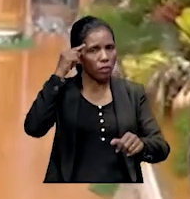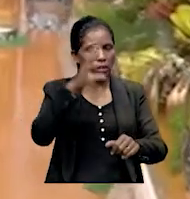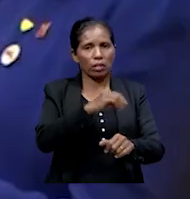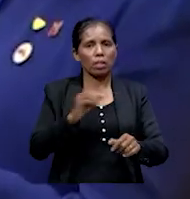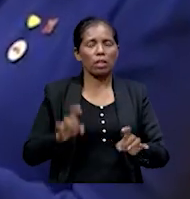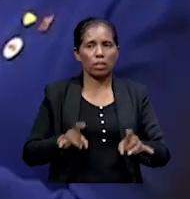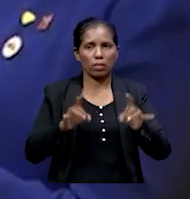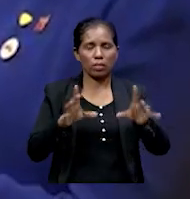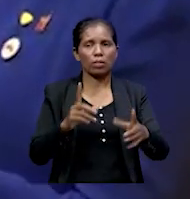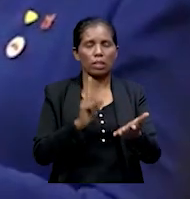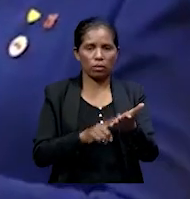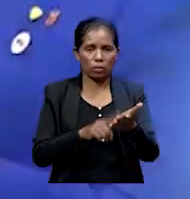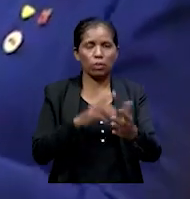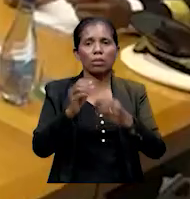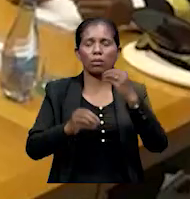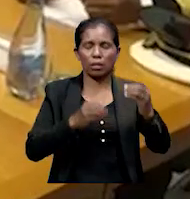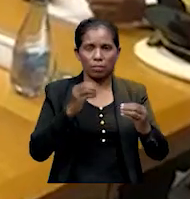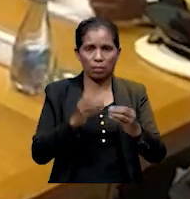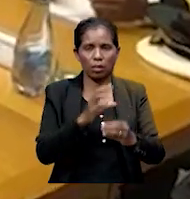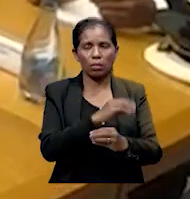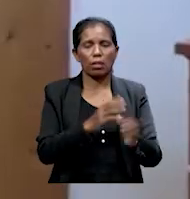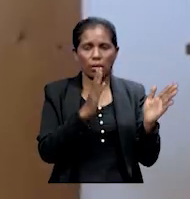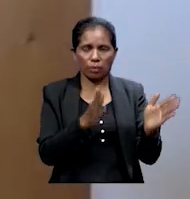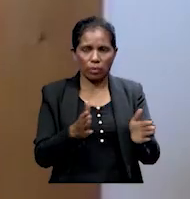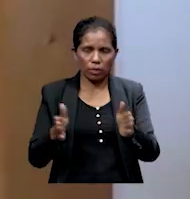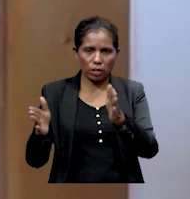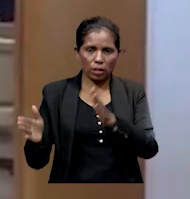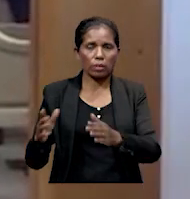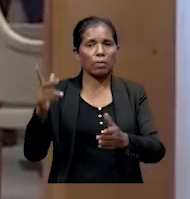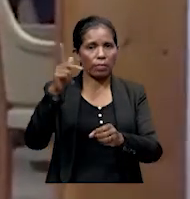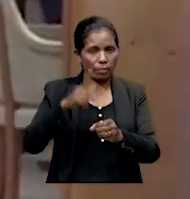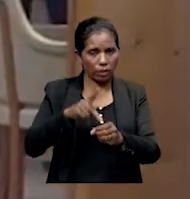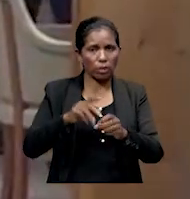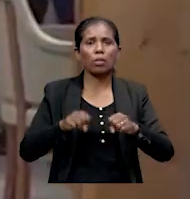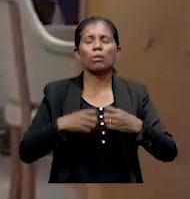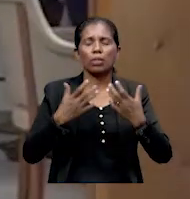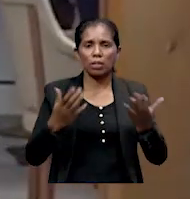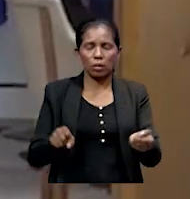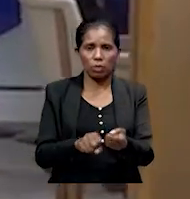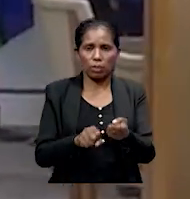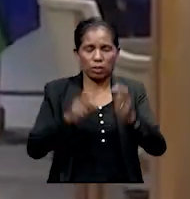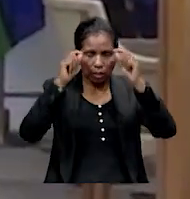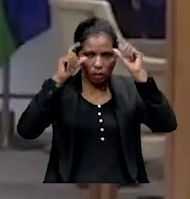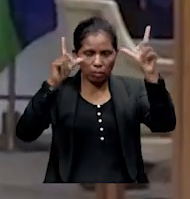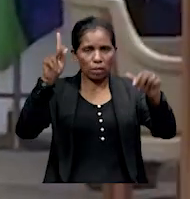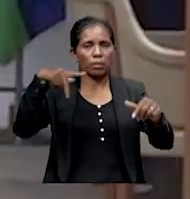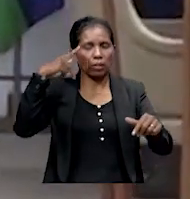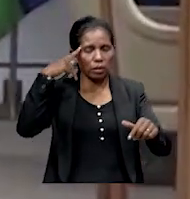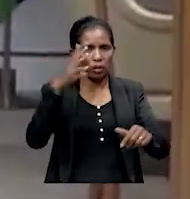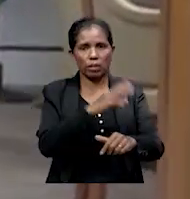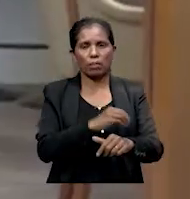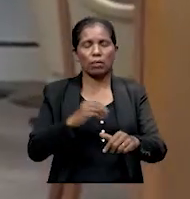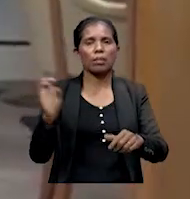Harley, onde discute assunto Sira liga ba processo Greater Sunrise, nomos oinsa atu apoia Timor-Leste na política ba